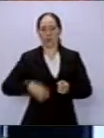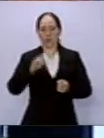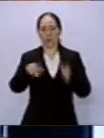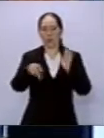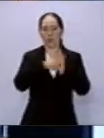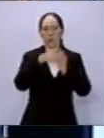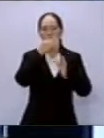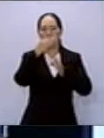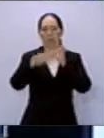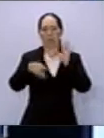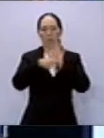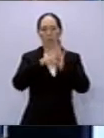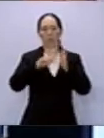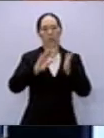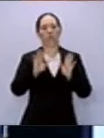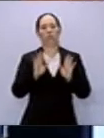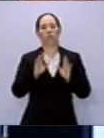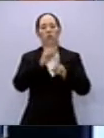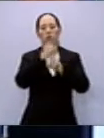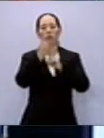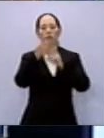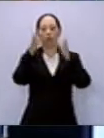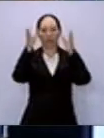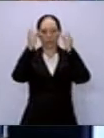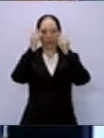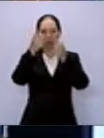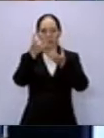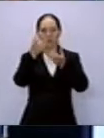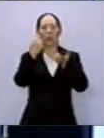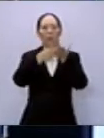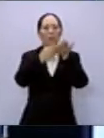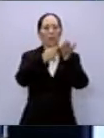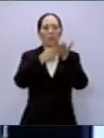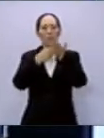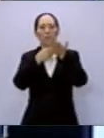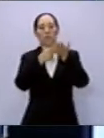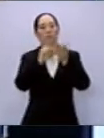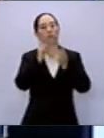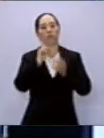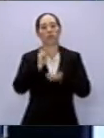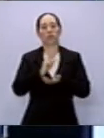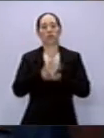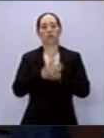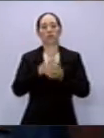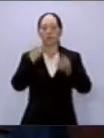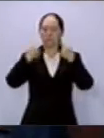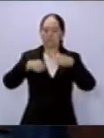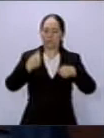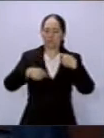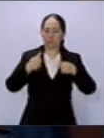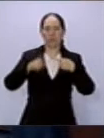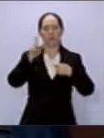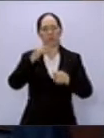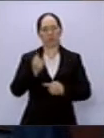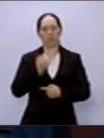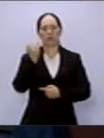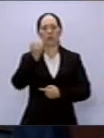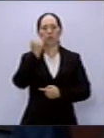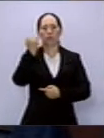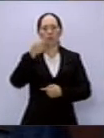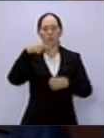fazer o que bem entende e a sociedade pode simplesmente vai simplesmente concorda Nossa impressionante discutir o debate é de